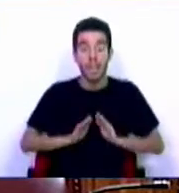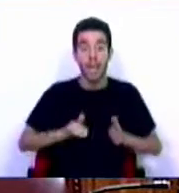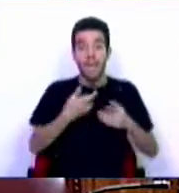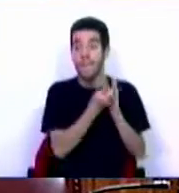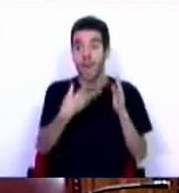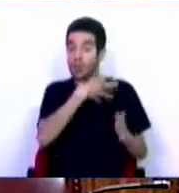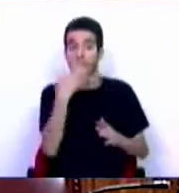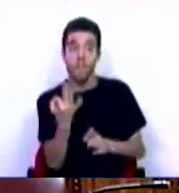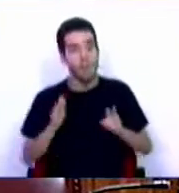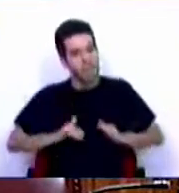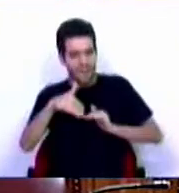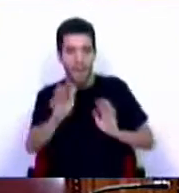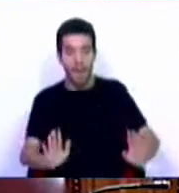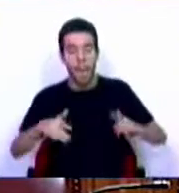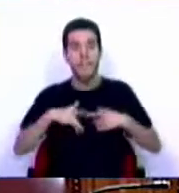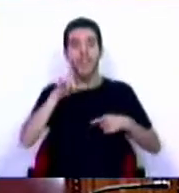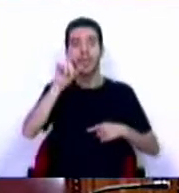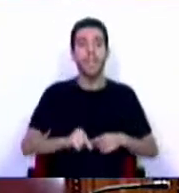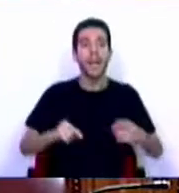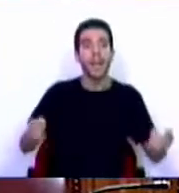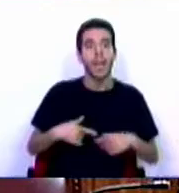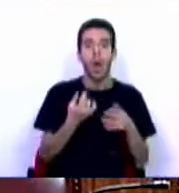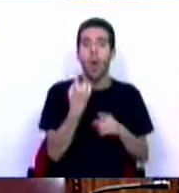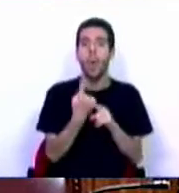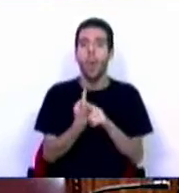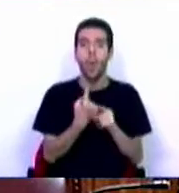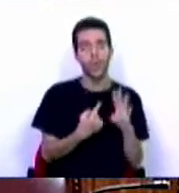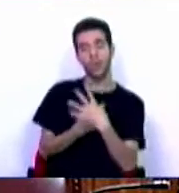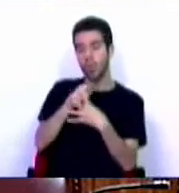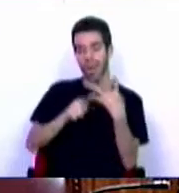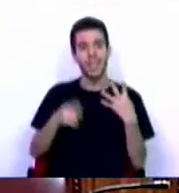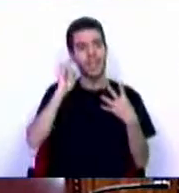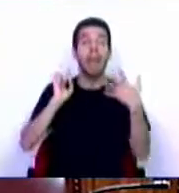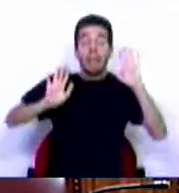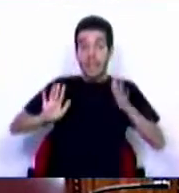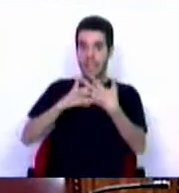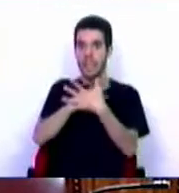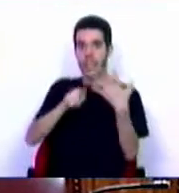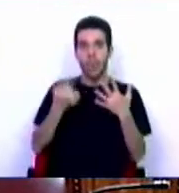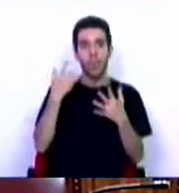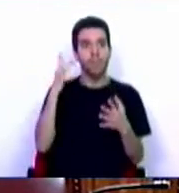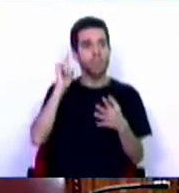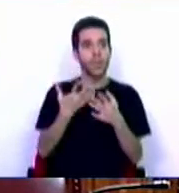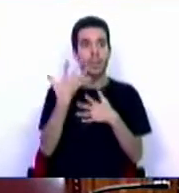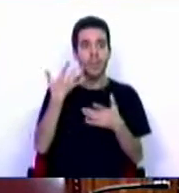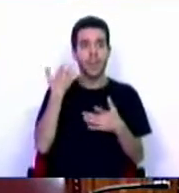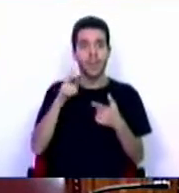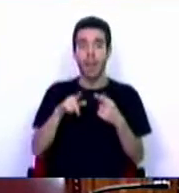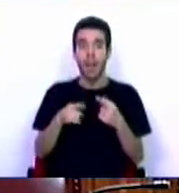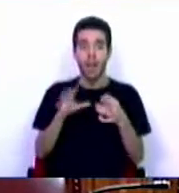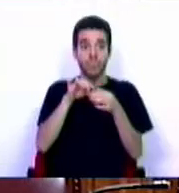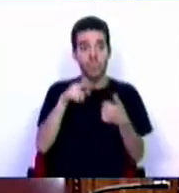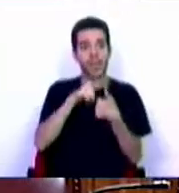mas acima de tudo sublinhava os quatro elementos que me parecem ser fundamentais de realçar, aliás cinco, neste aspecto. Um primeiro aspecto relativamente à